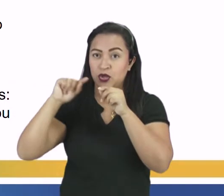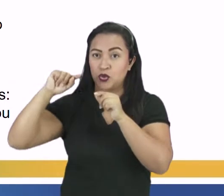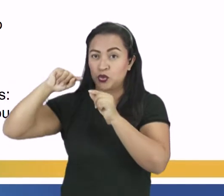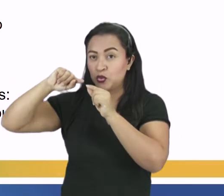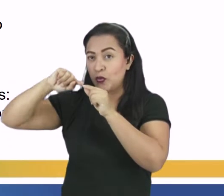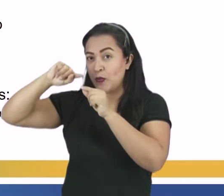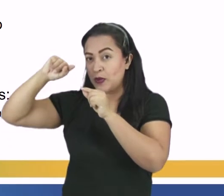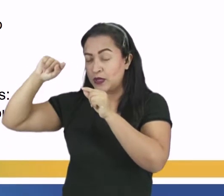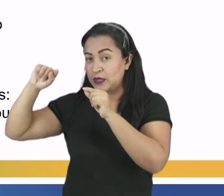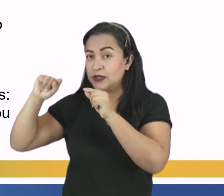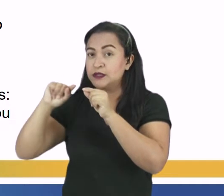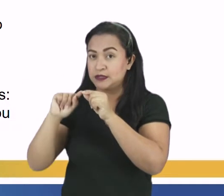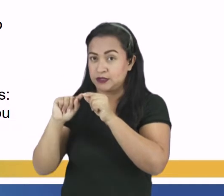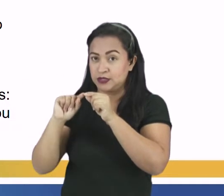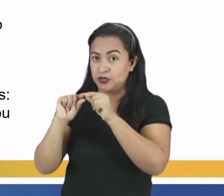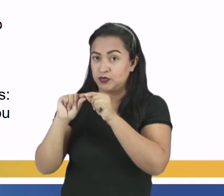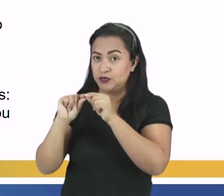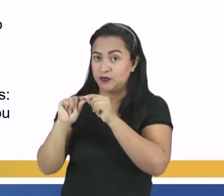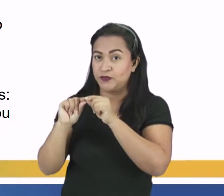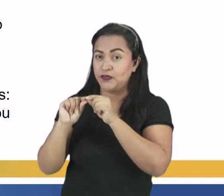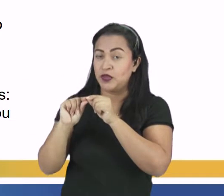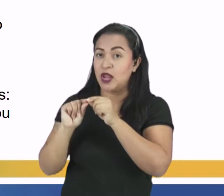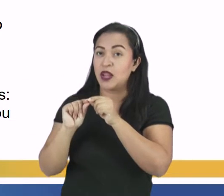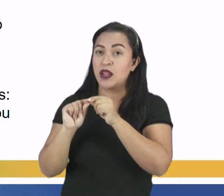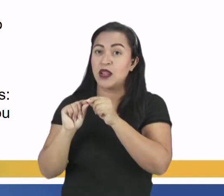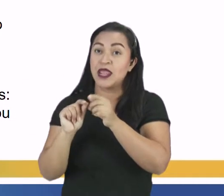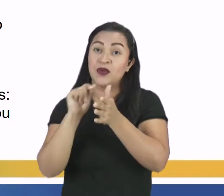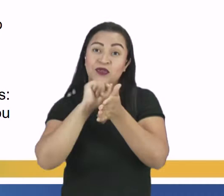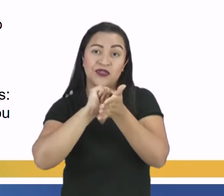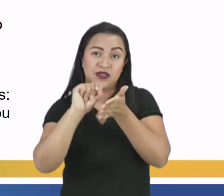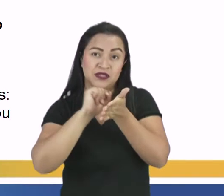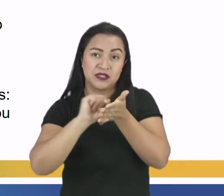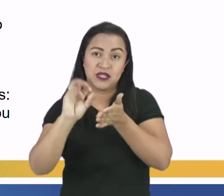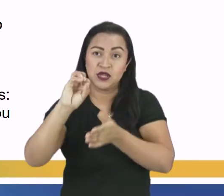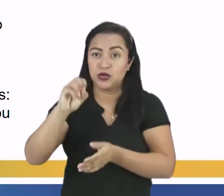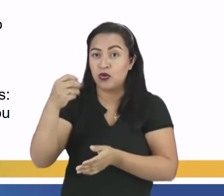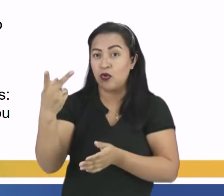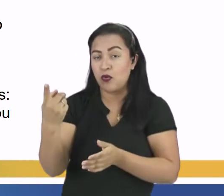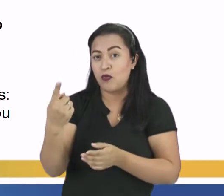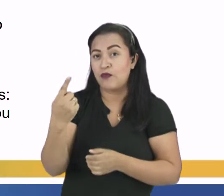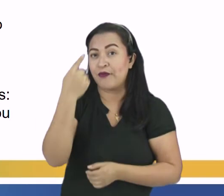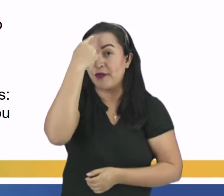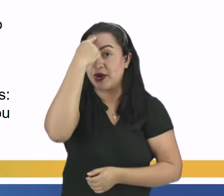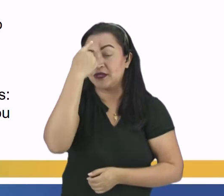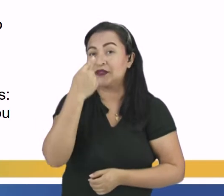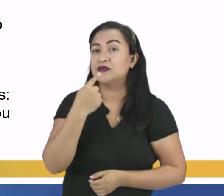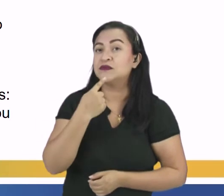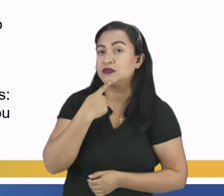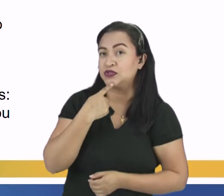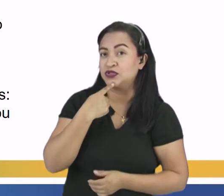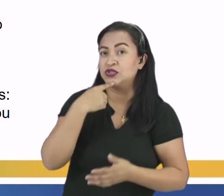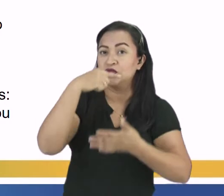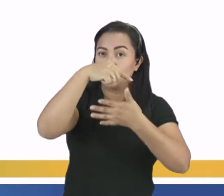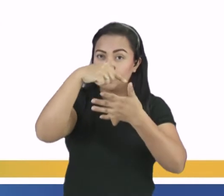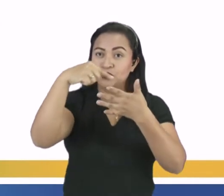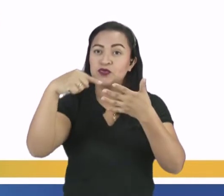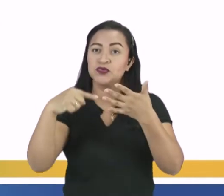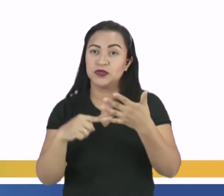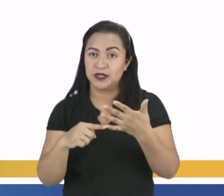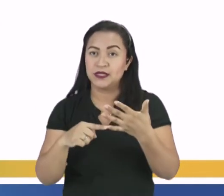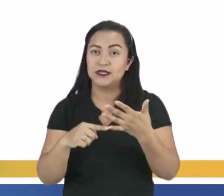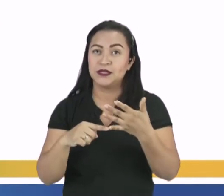o conteúdo, que é a linguagem escrita ou as imagens, tá certo? São os elementos que vão compor aquele